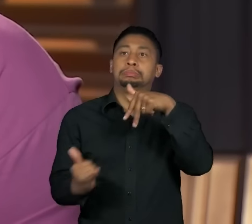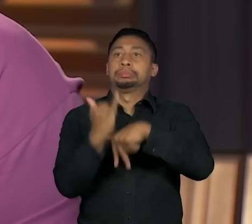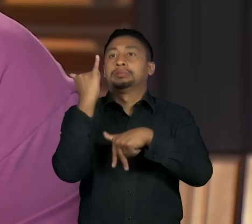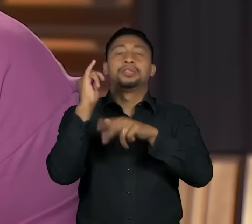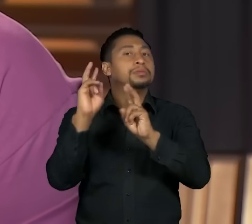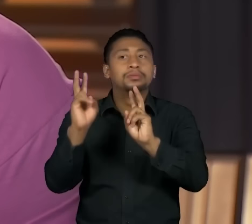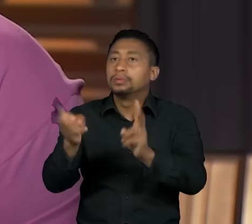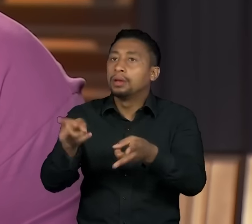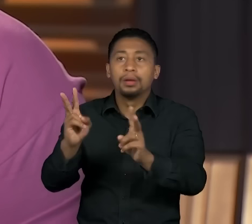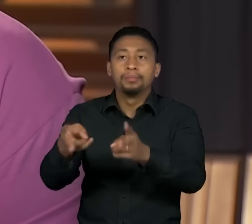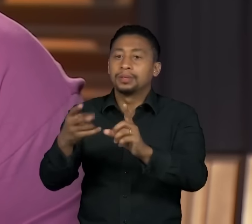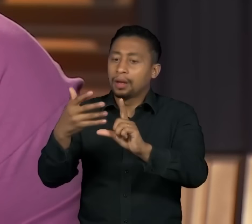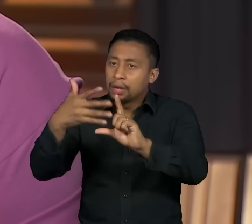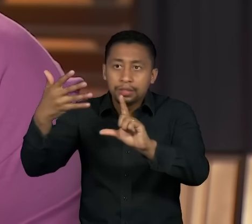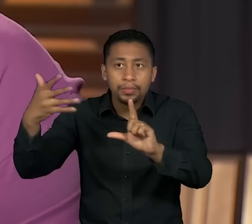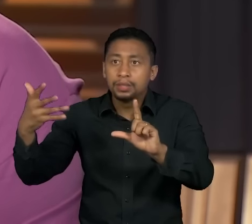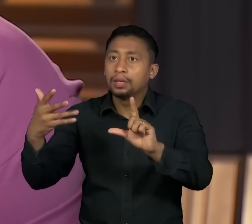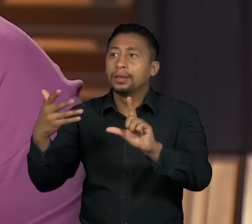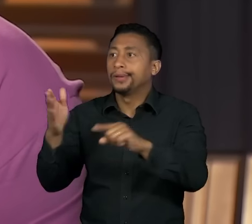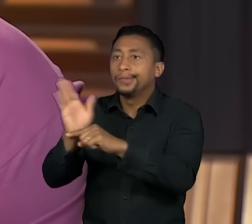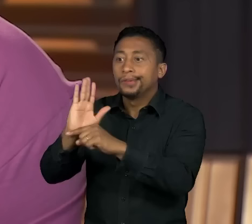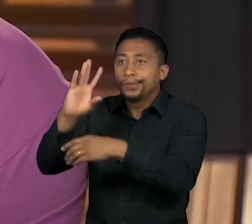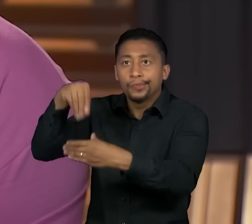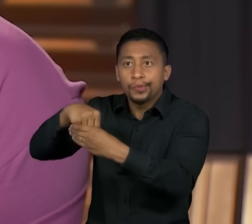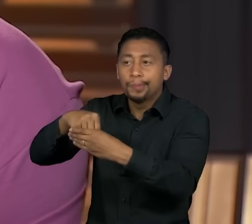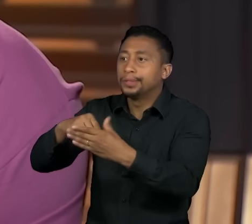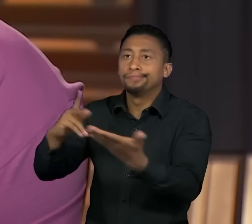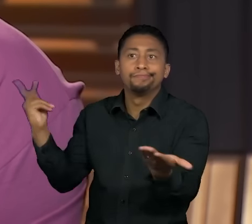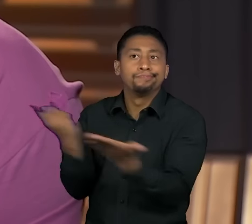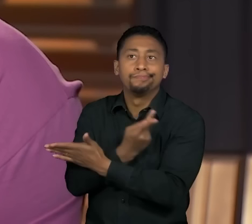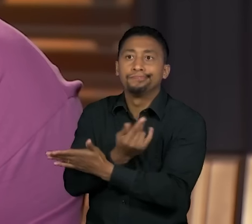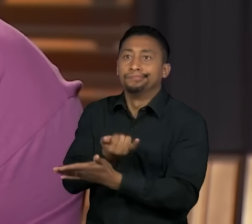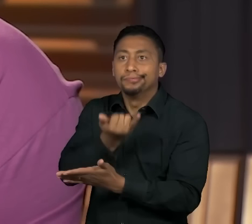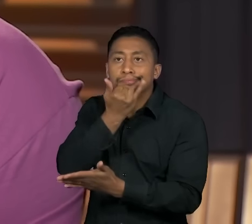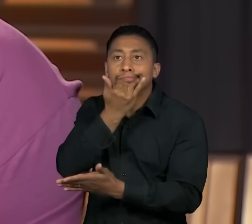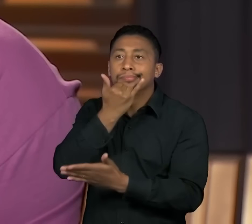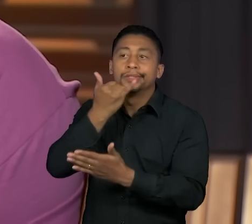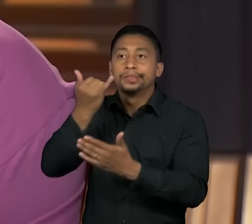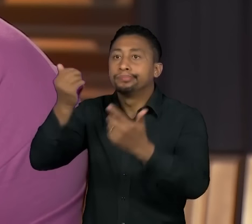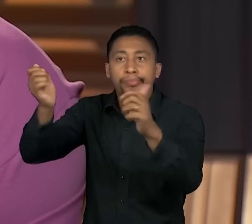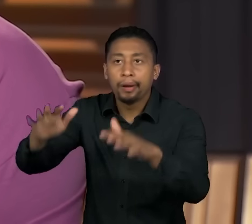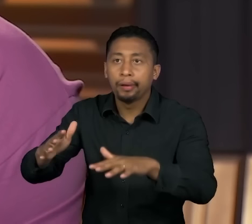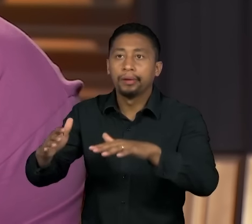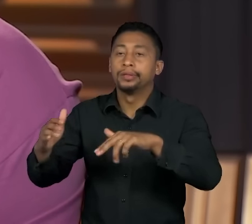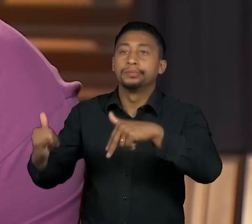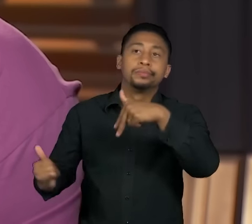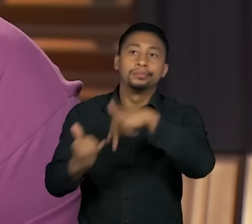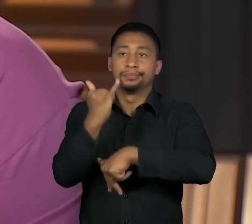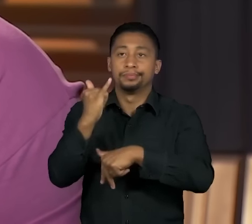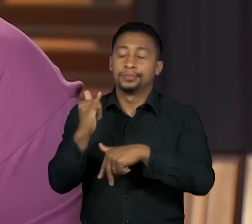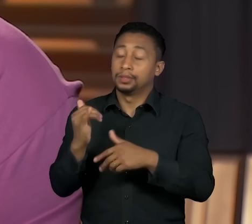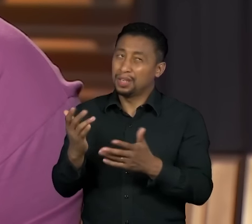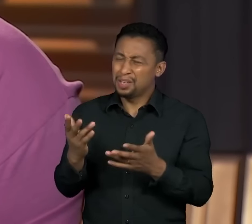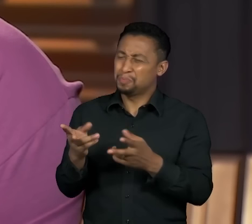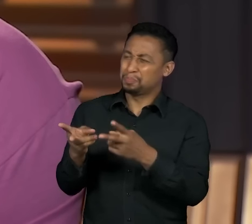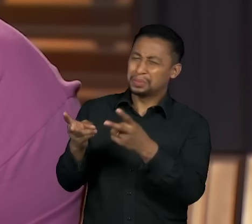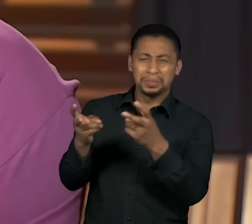tinha desgraça. E eu sentia muita falta desse tipo de conteúdo. E do momento que